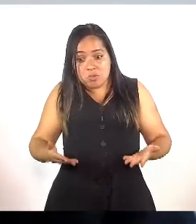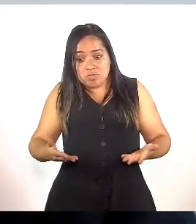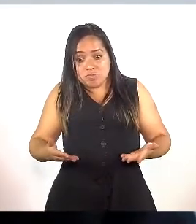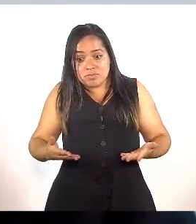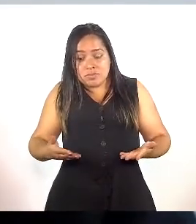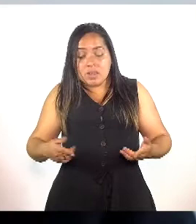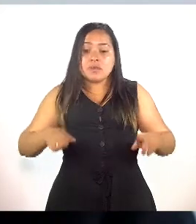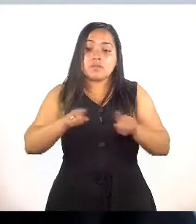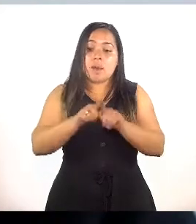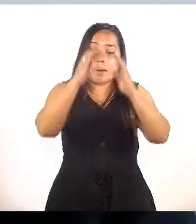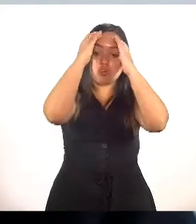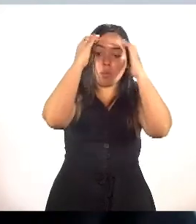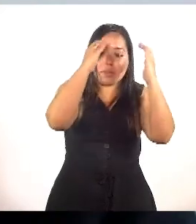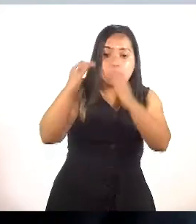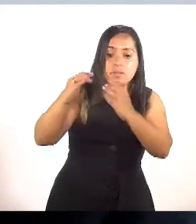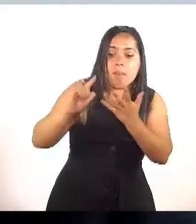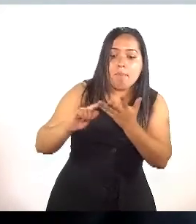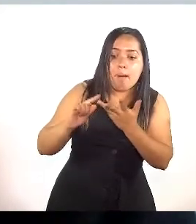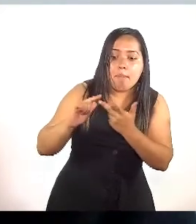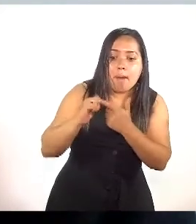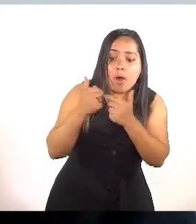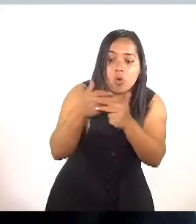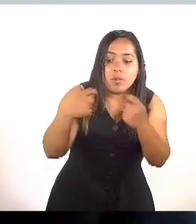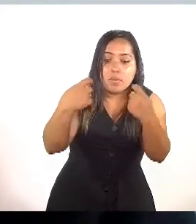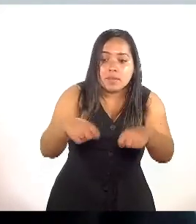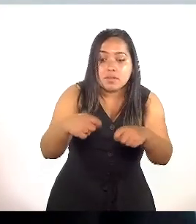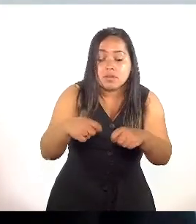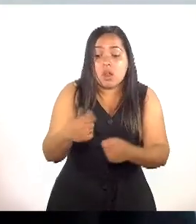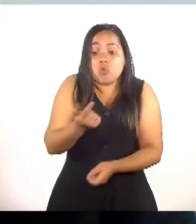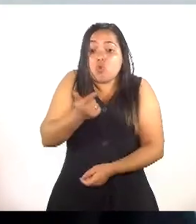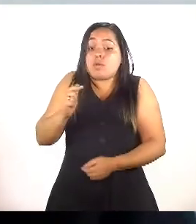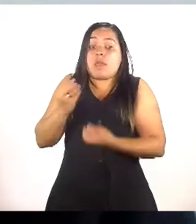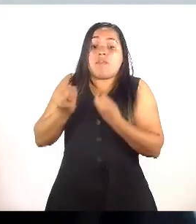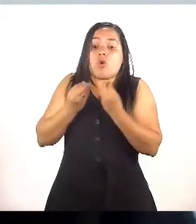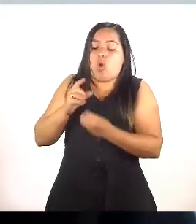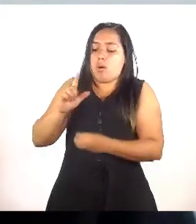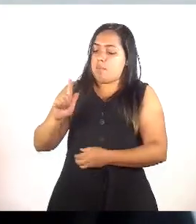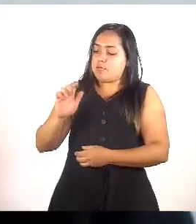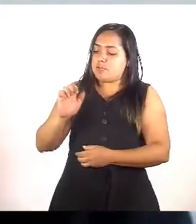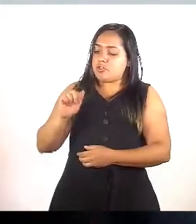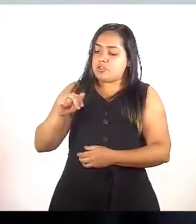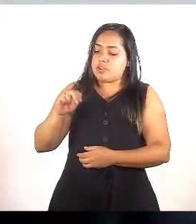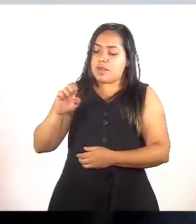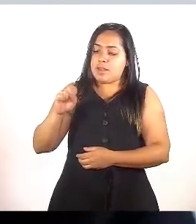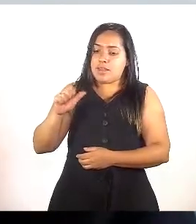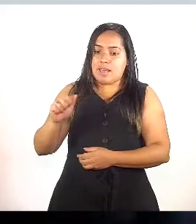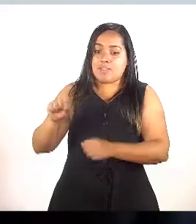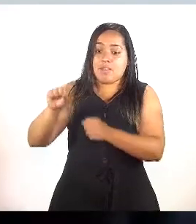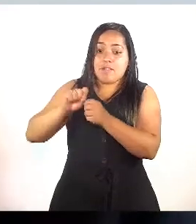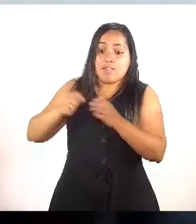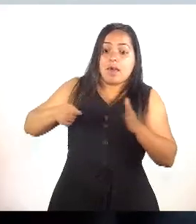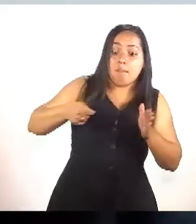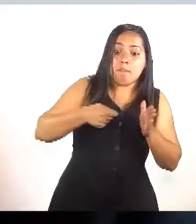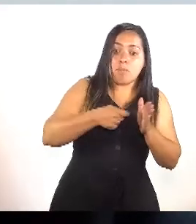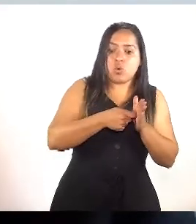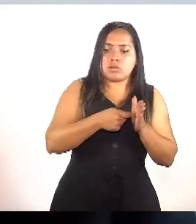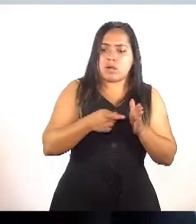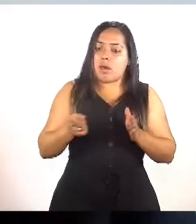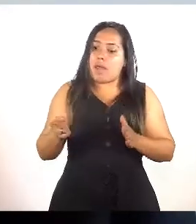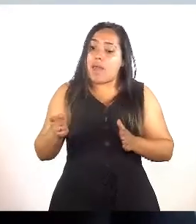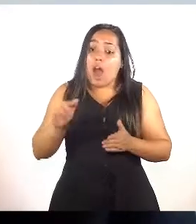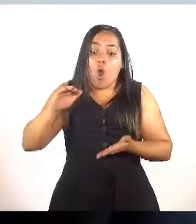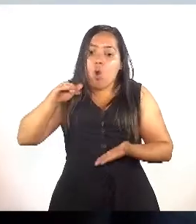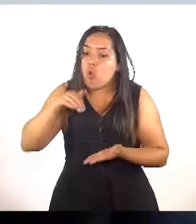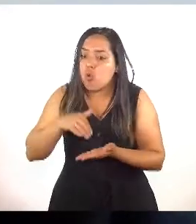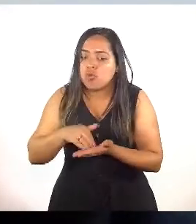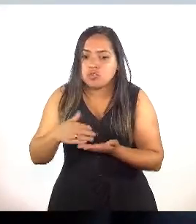de cumprimento dos procedimentos, e aí não restou outra medida da Genersa, que é a multa, que eu sempre entendo que é uma última instância, né, tendo passado todas